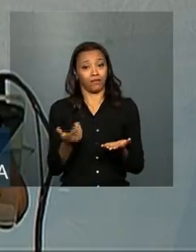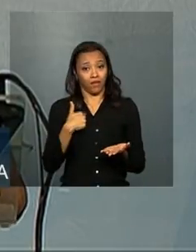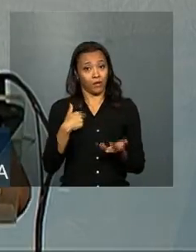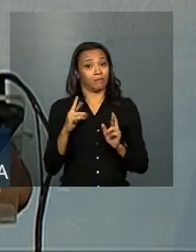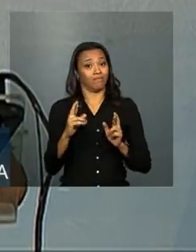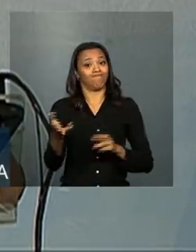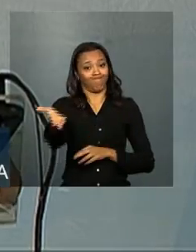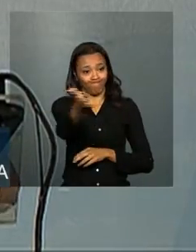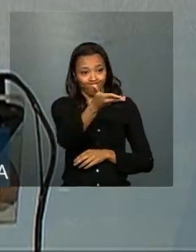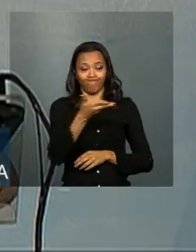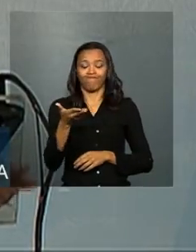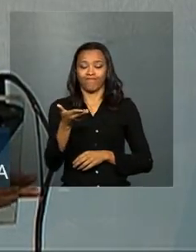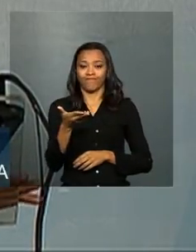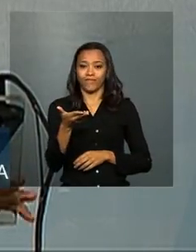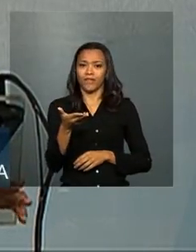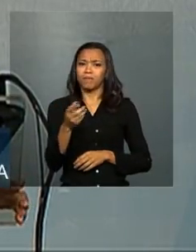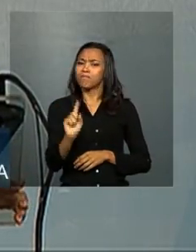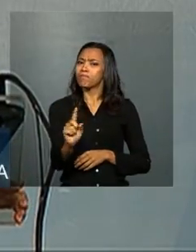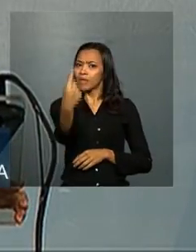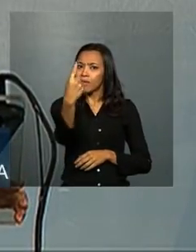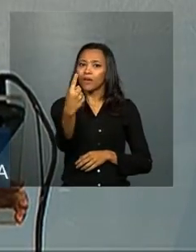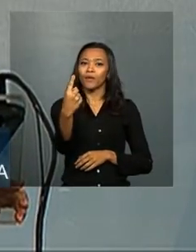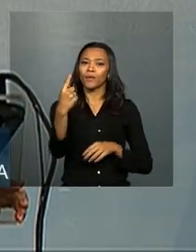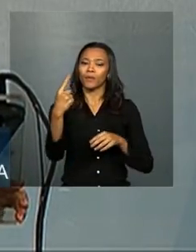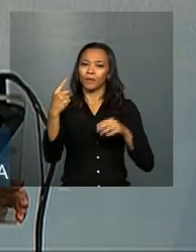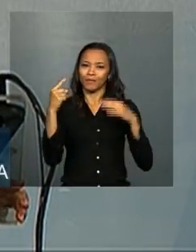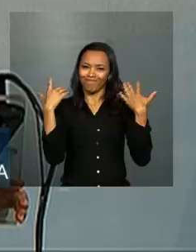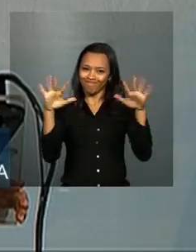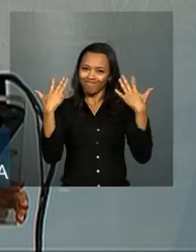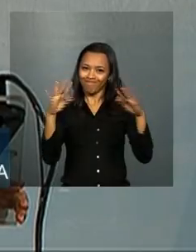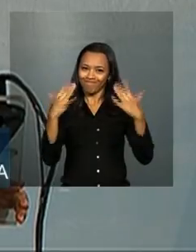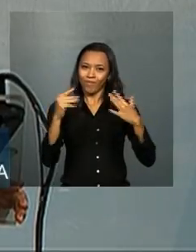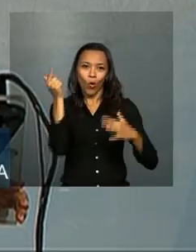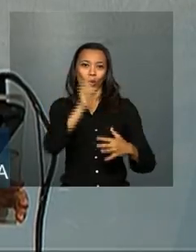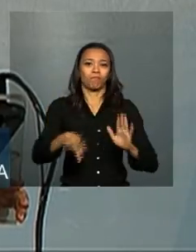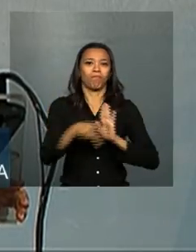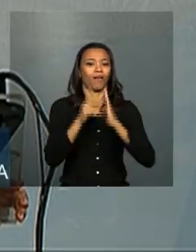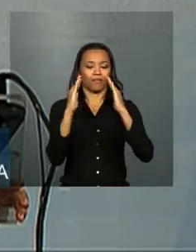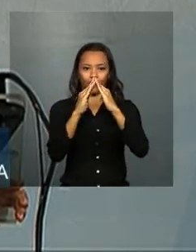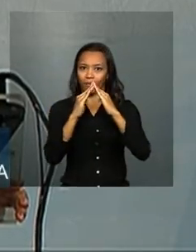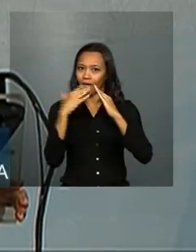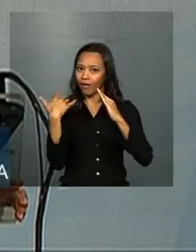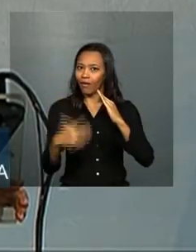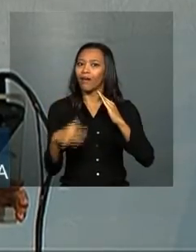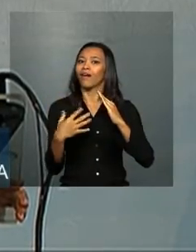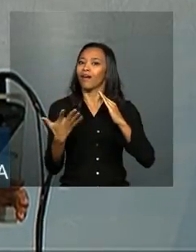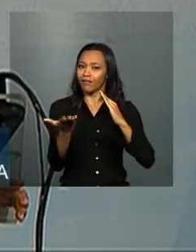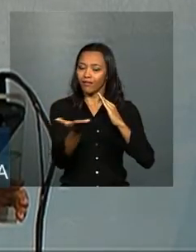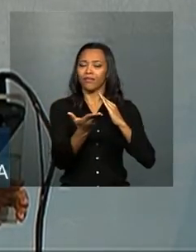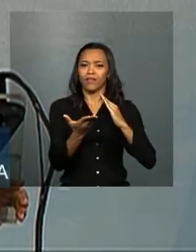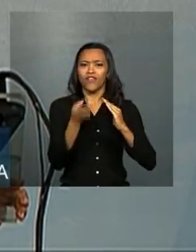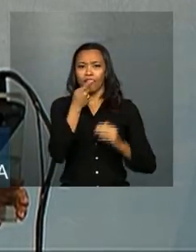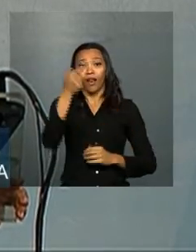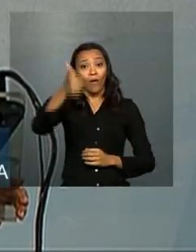Eu espero que vocês primeiro comemorem essa conquista. Mais uma vez eu quero dizer para